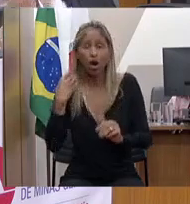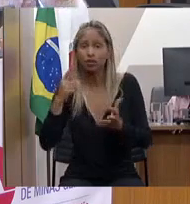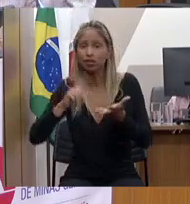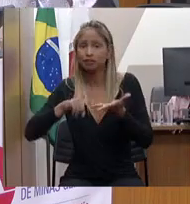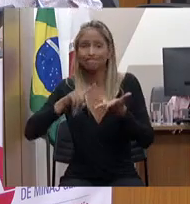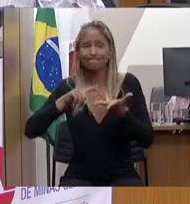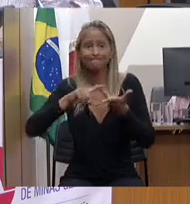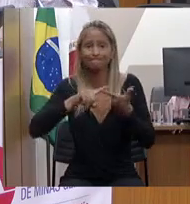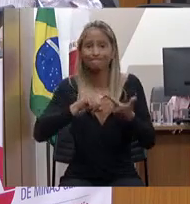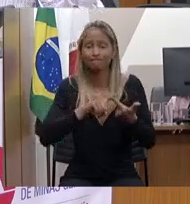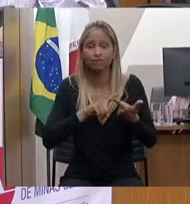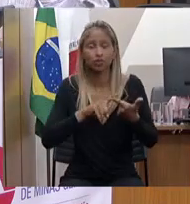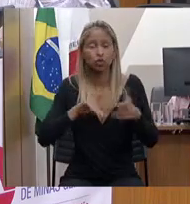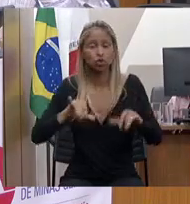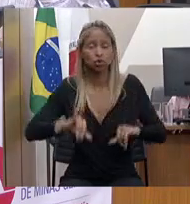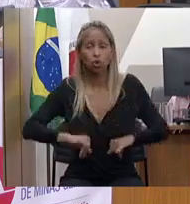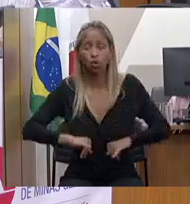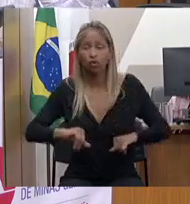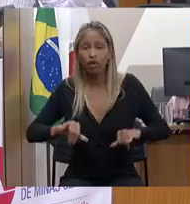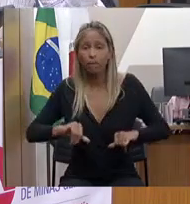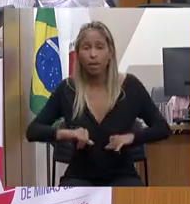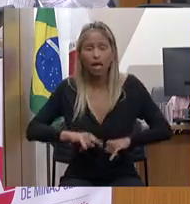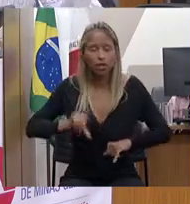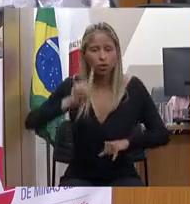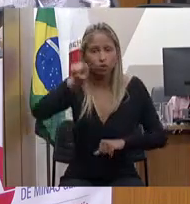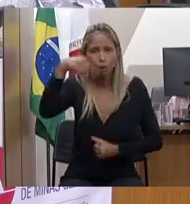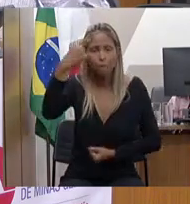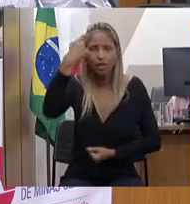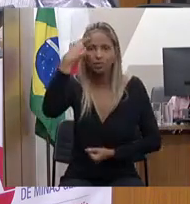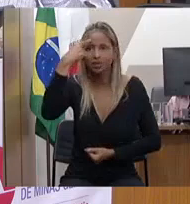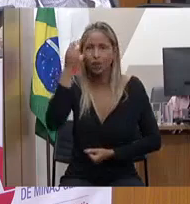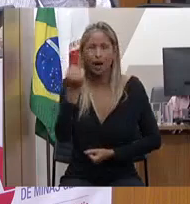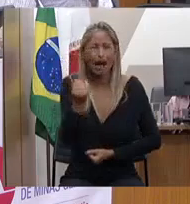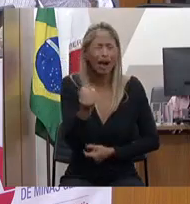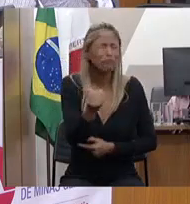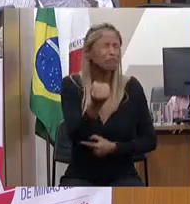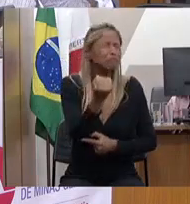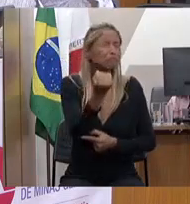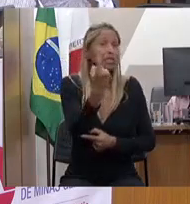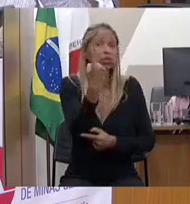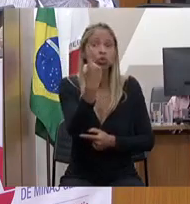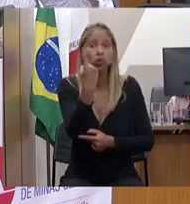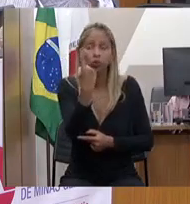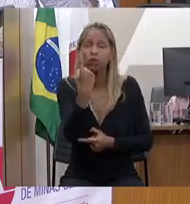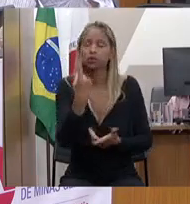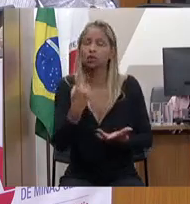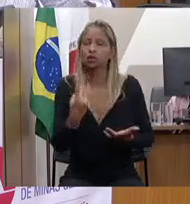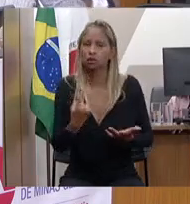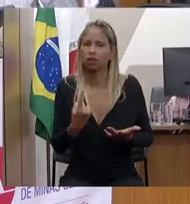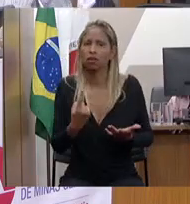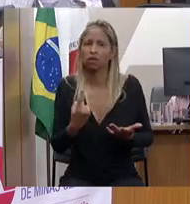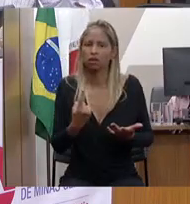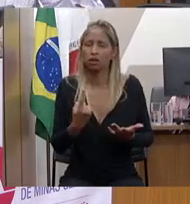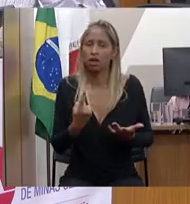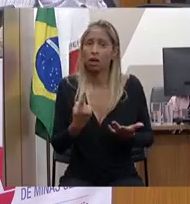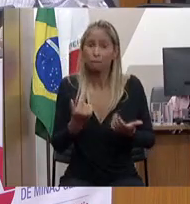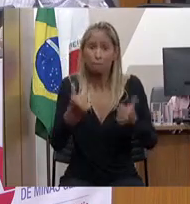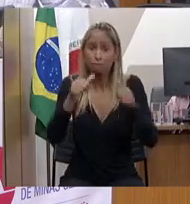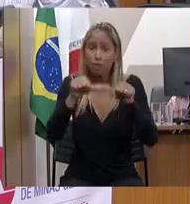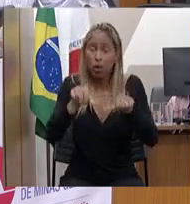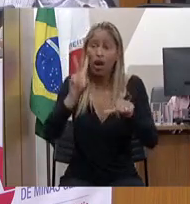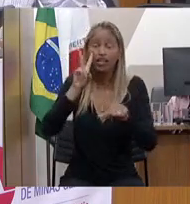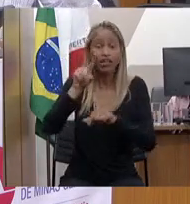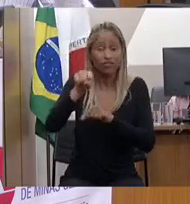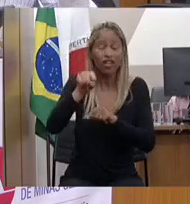etc para sofrimento e adoecimento mental tá absurdamente sobre notificado que é o que a gente tá